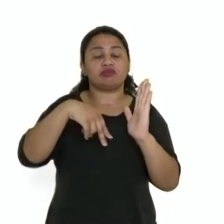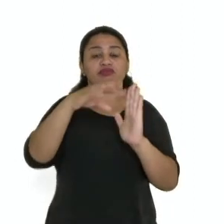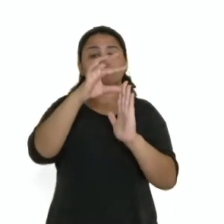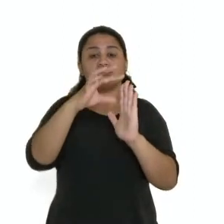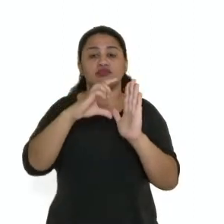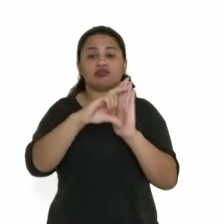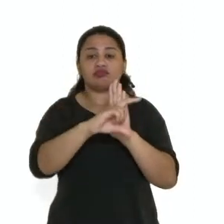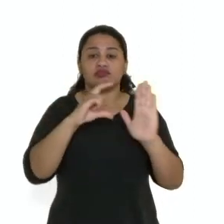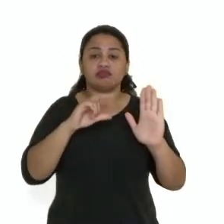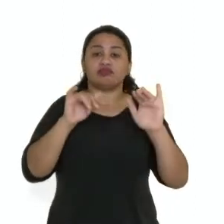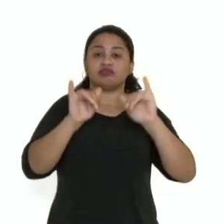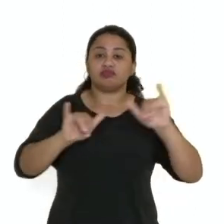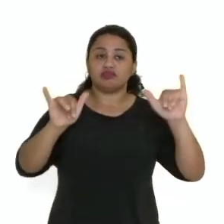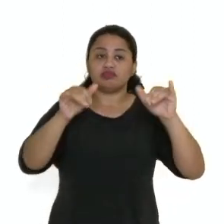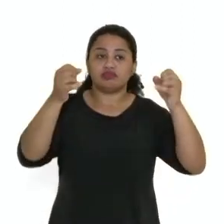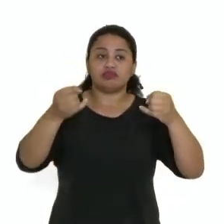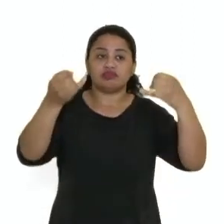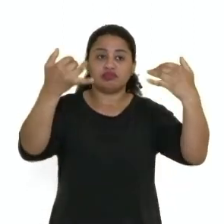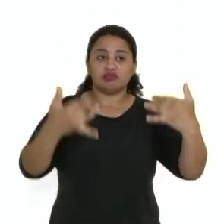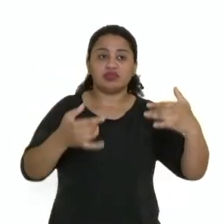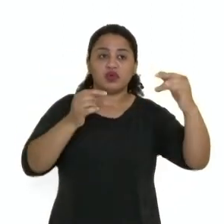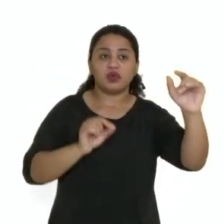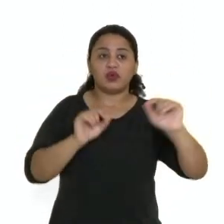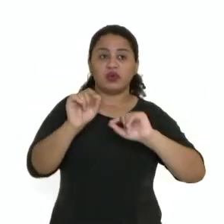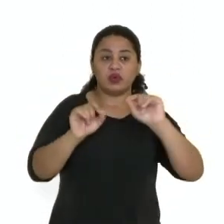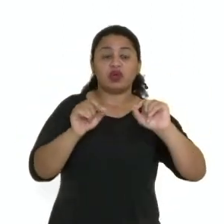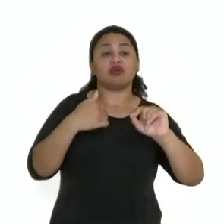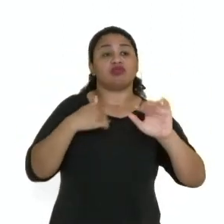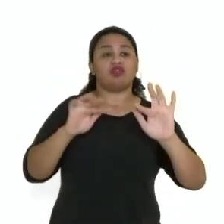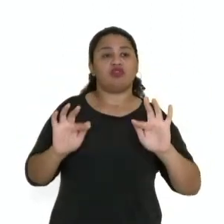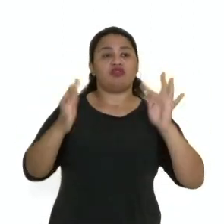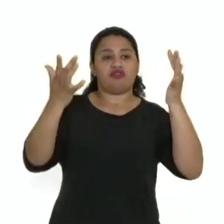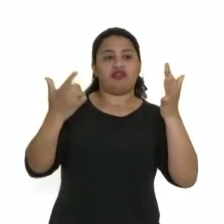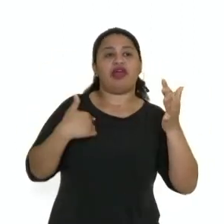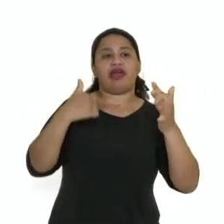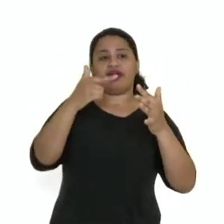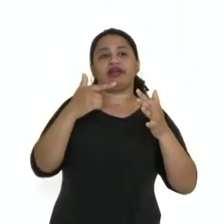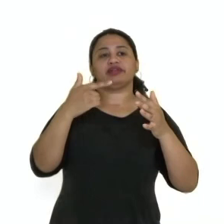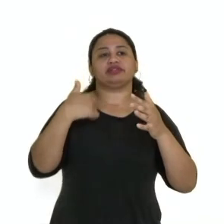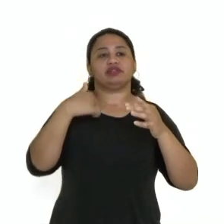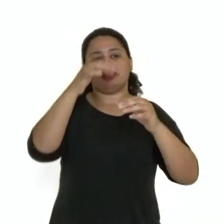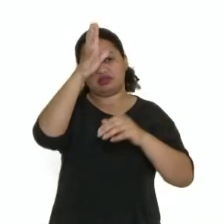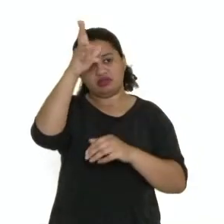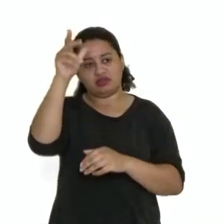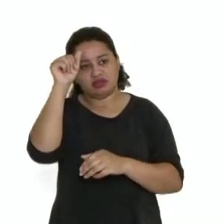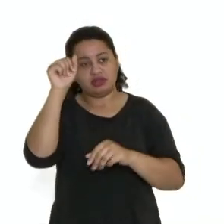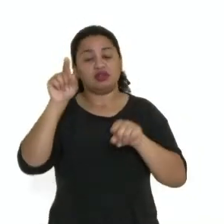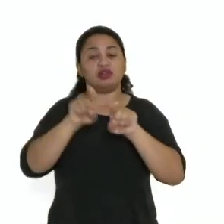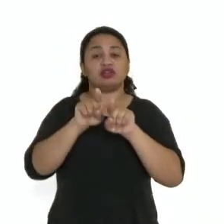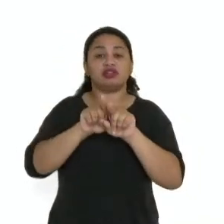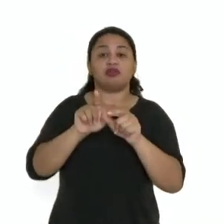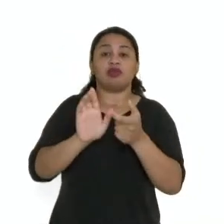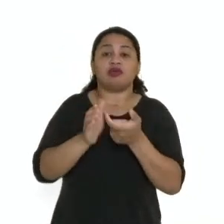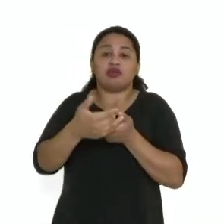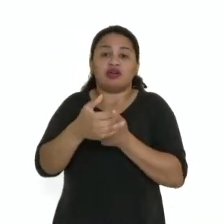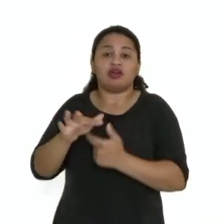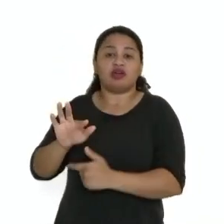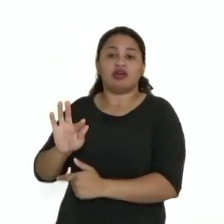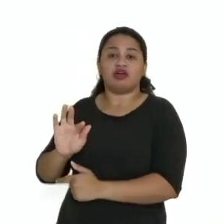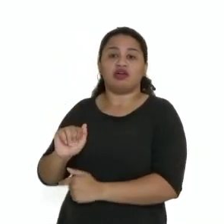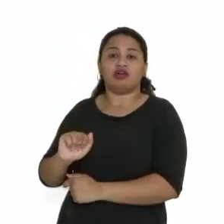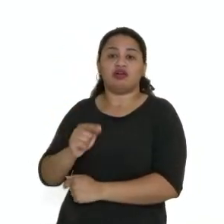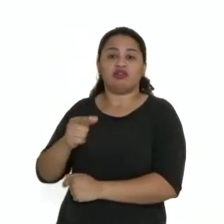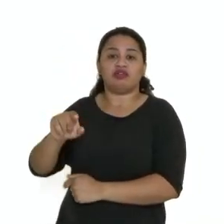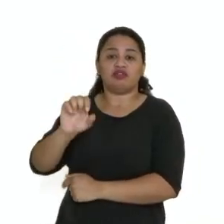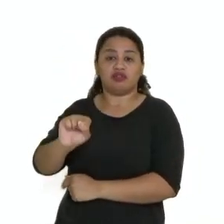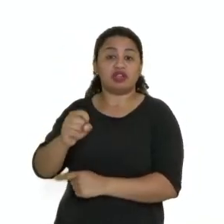uma notícia, né, que falava ali sobre o Festival de Parintins, né? A expressão fãs, por que ela foi utilizada